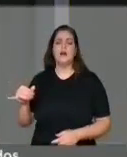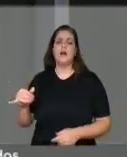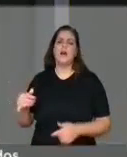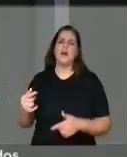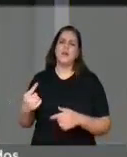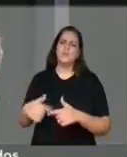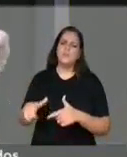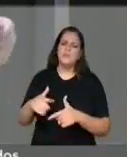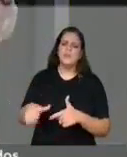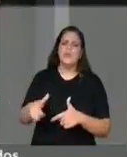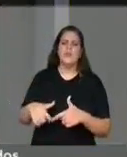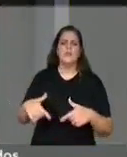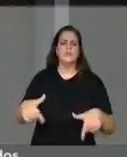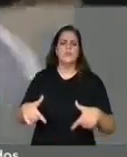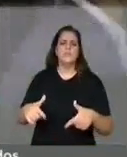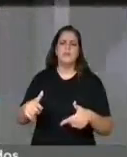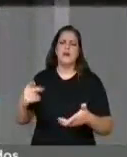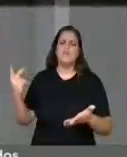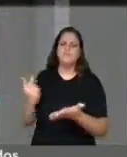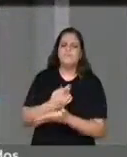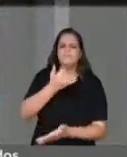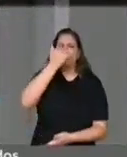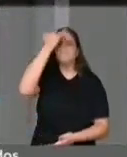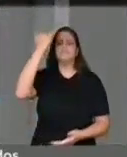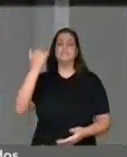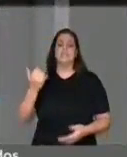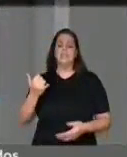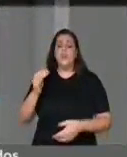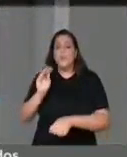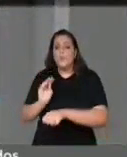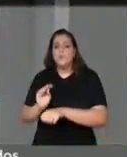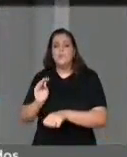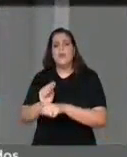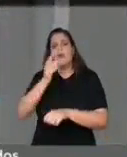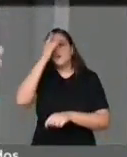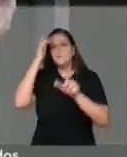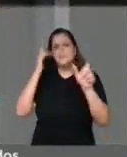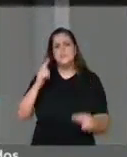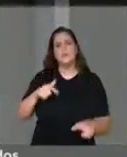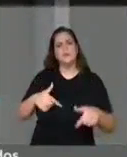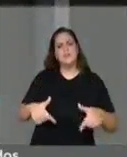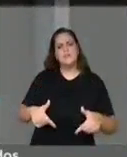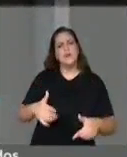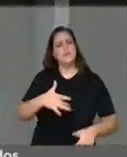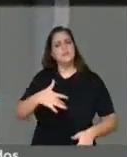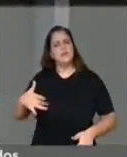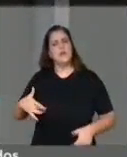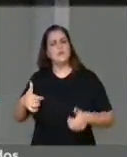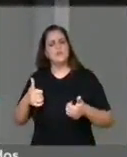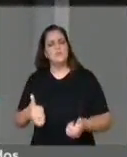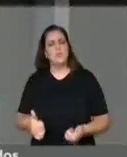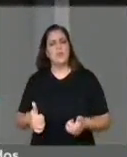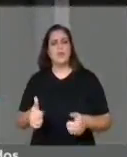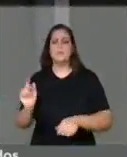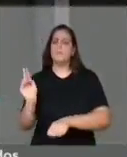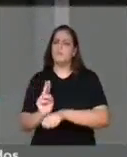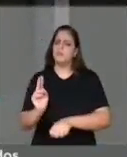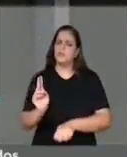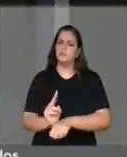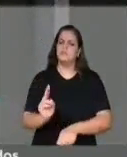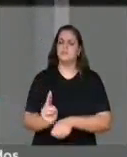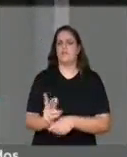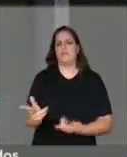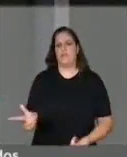de trabalho, de cuidar e tratar da saúde do trabalhador e de erguer o muro de proteção em torno do